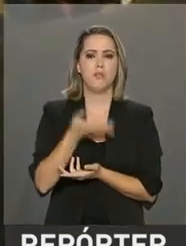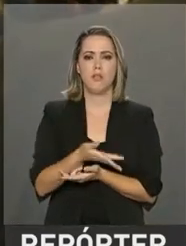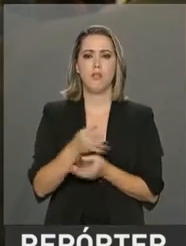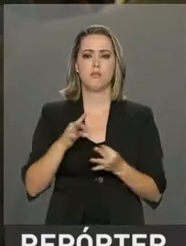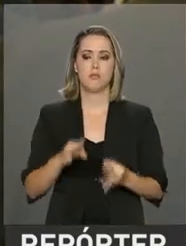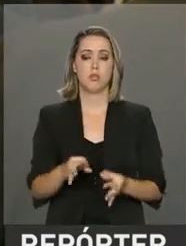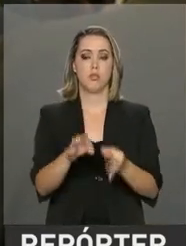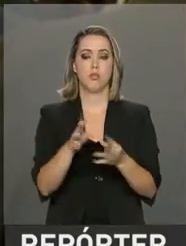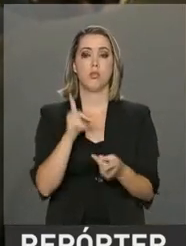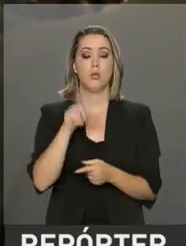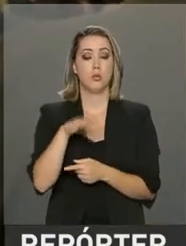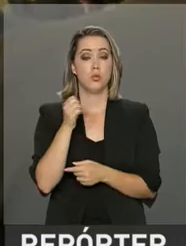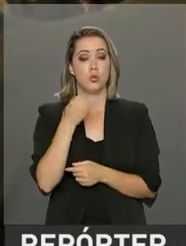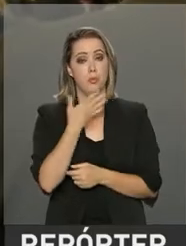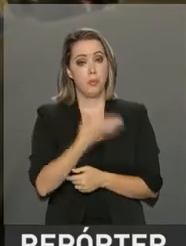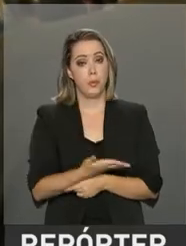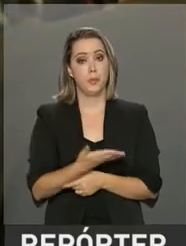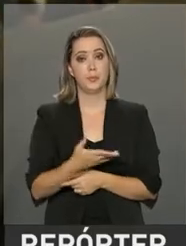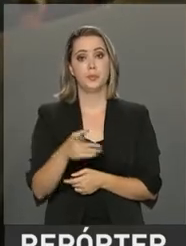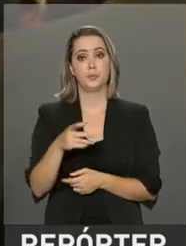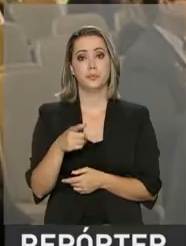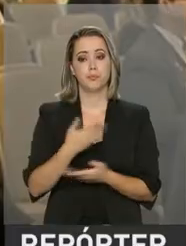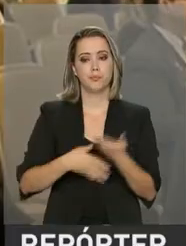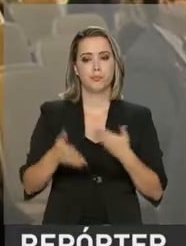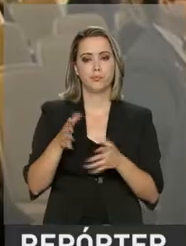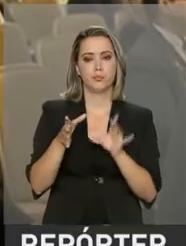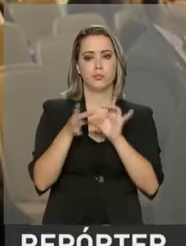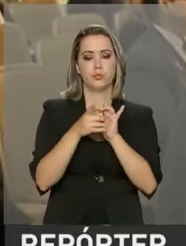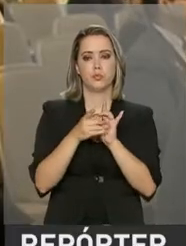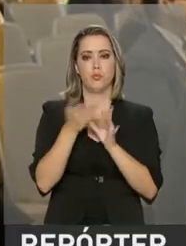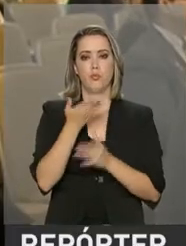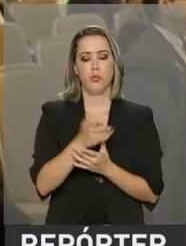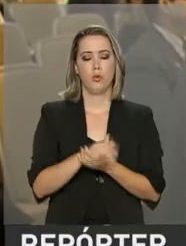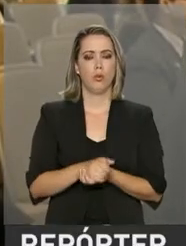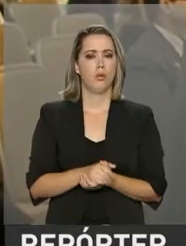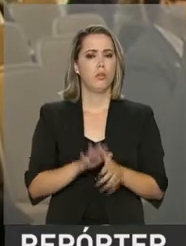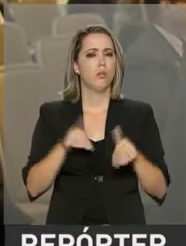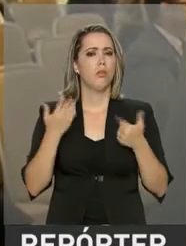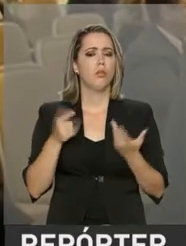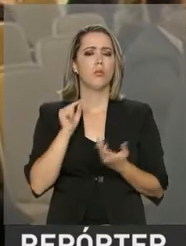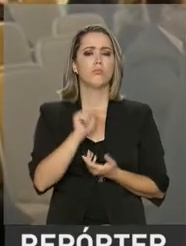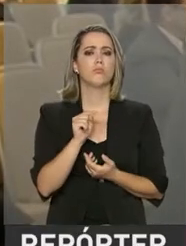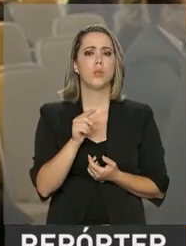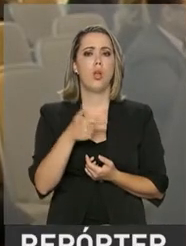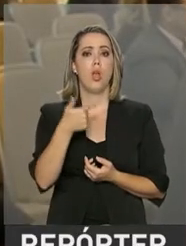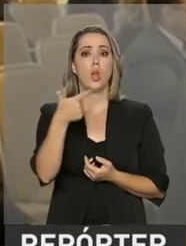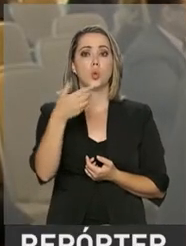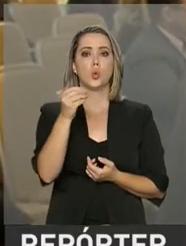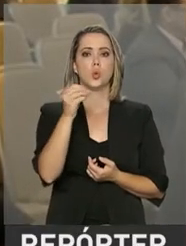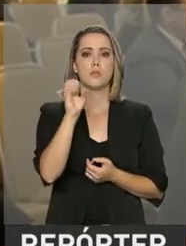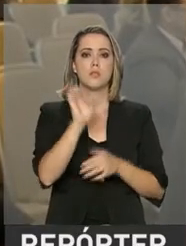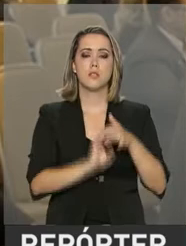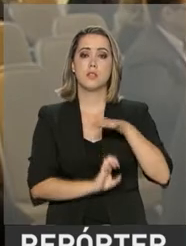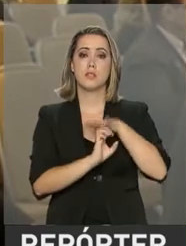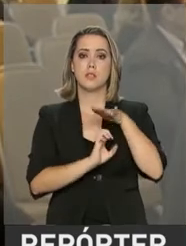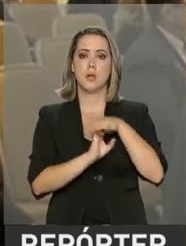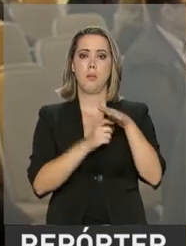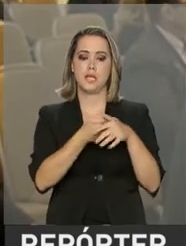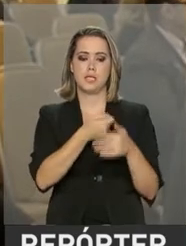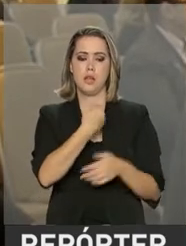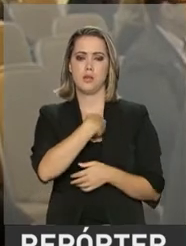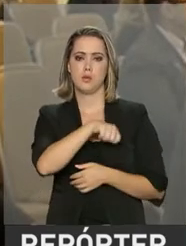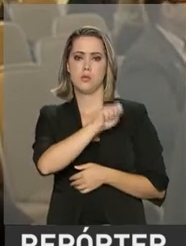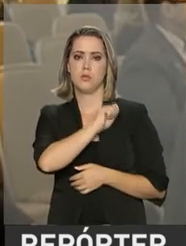de uma riqueza muito grande o potencial da relação. Com este pensamento, cerca de 200 empresários, a maioria espanhóis,